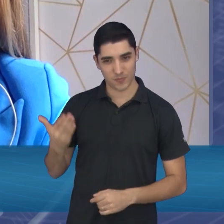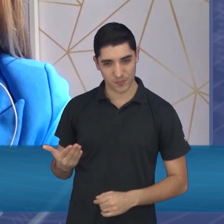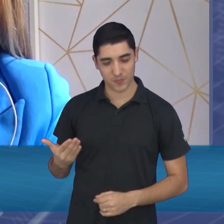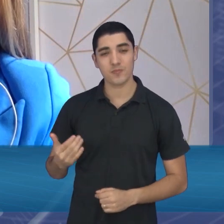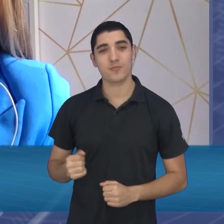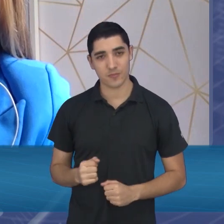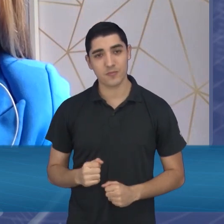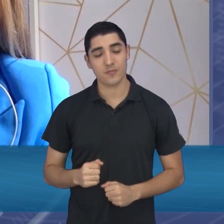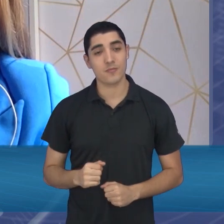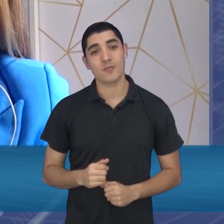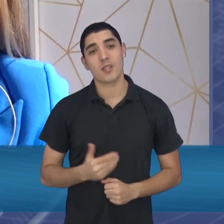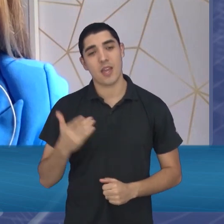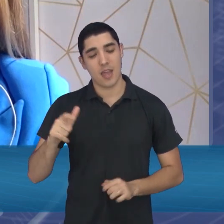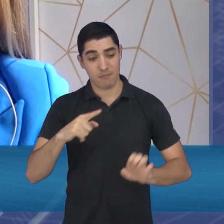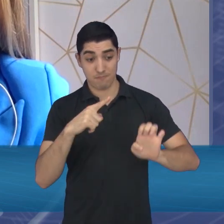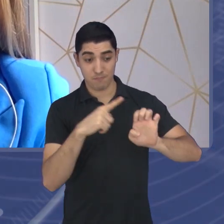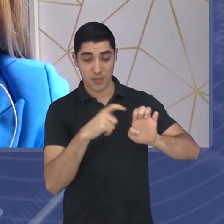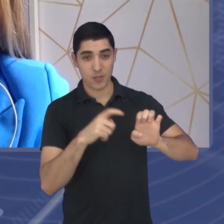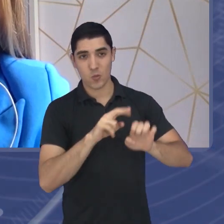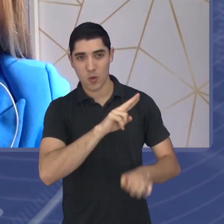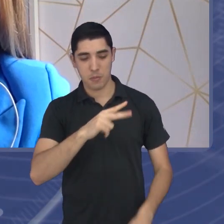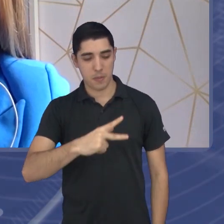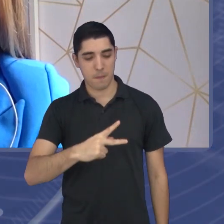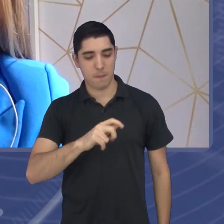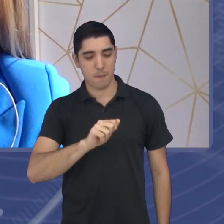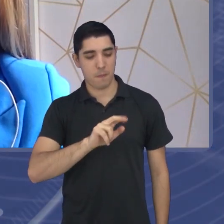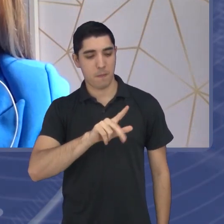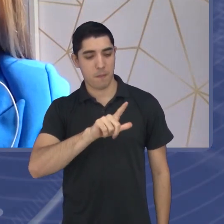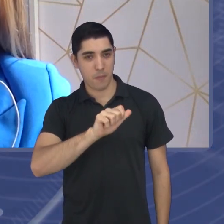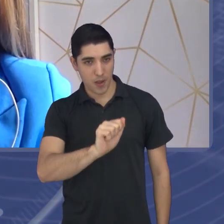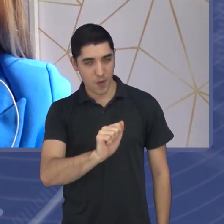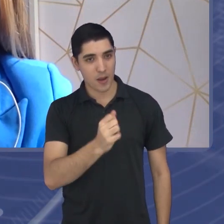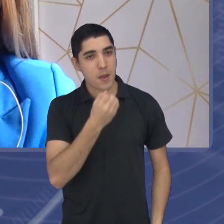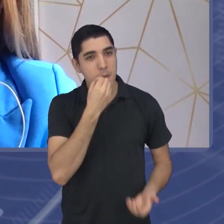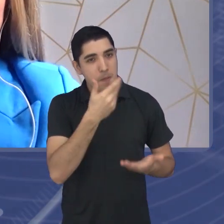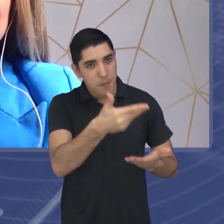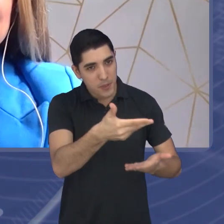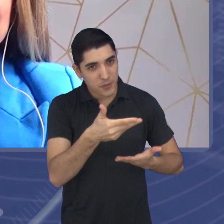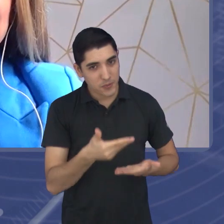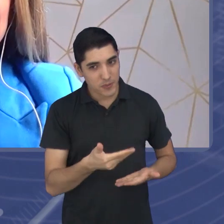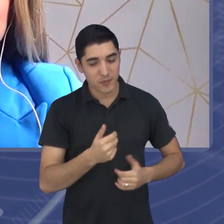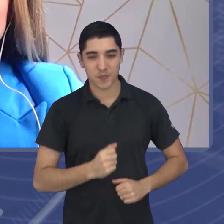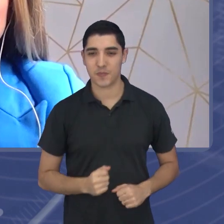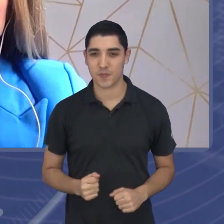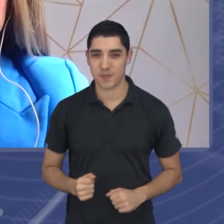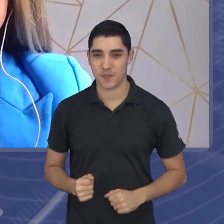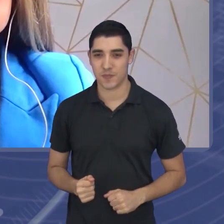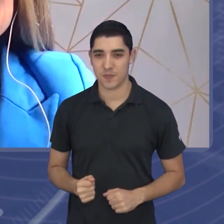remota, que é a empresária Paula Dalbello. Seja muito bem-vinda, Paula.